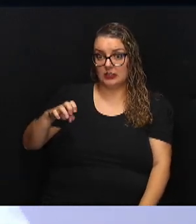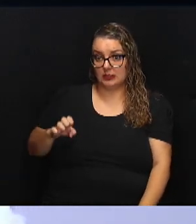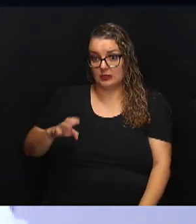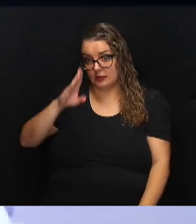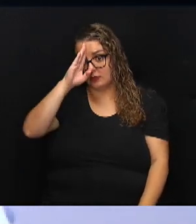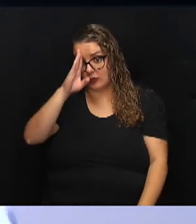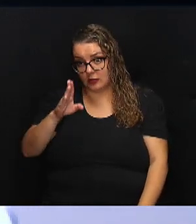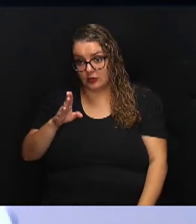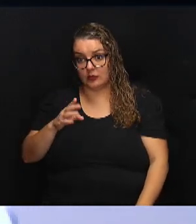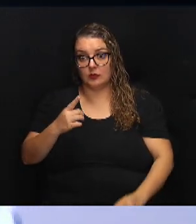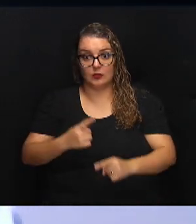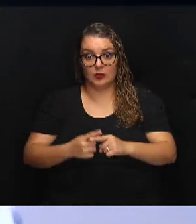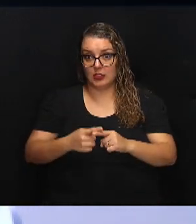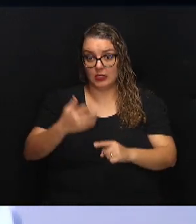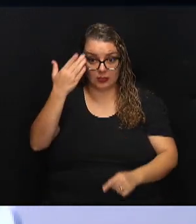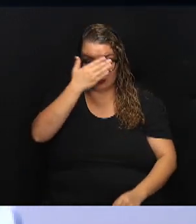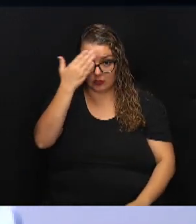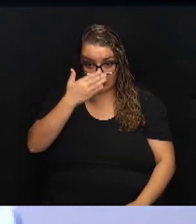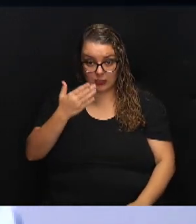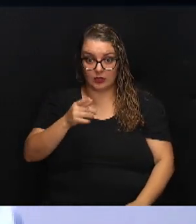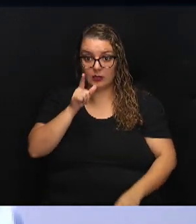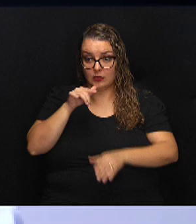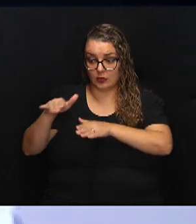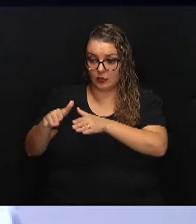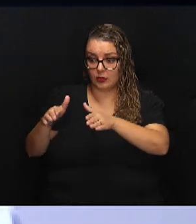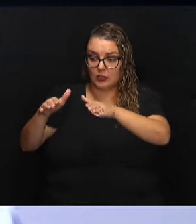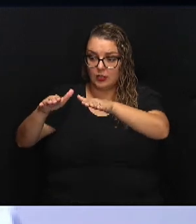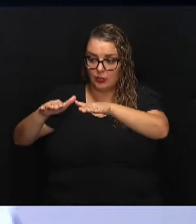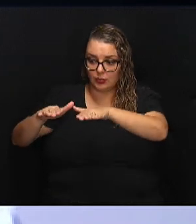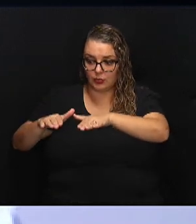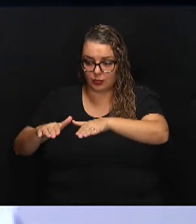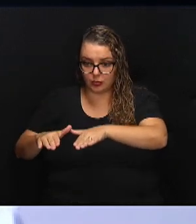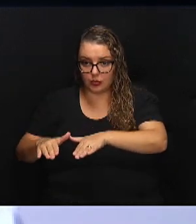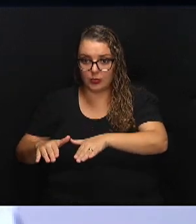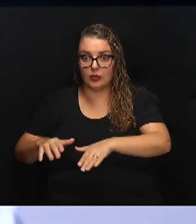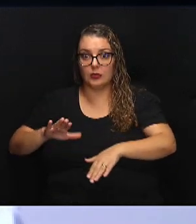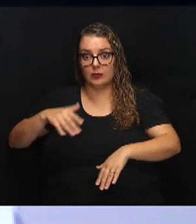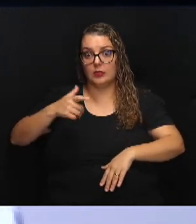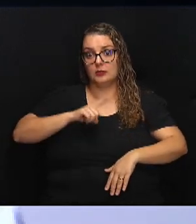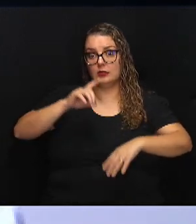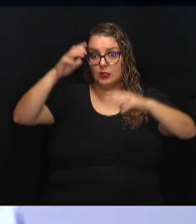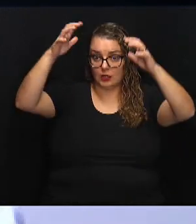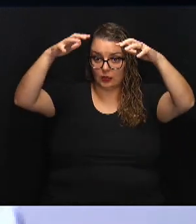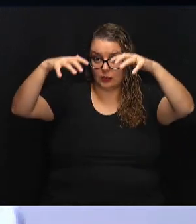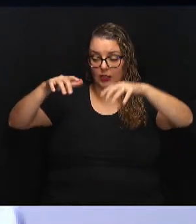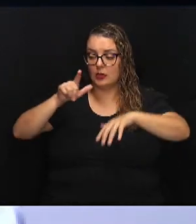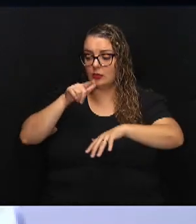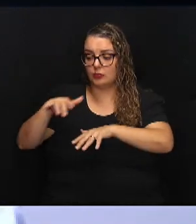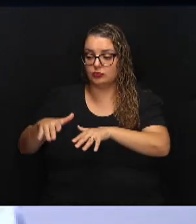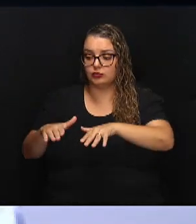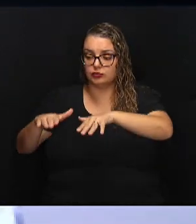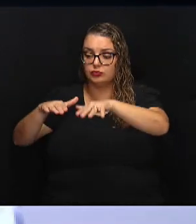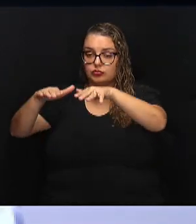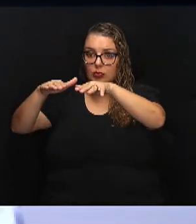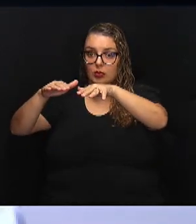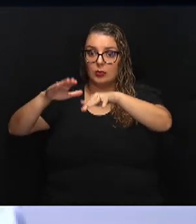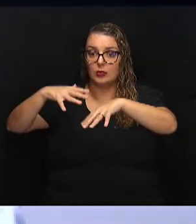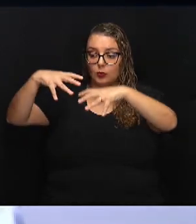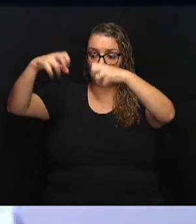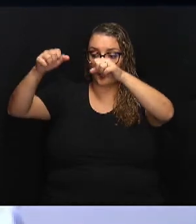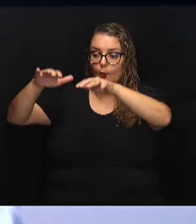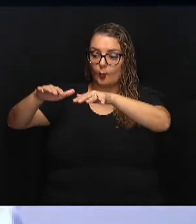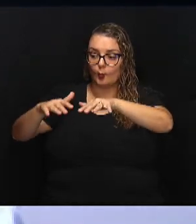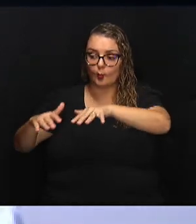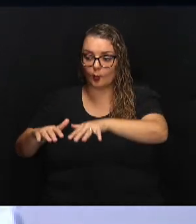porque a gente não enxerga, o rio a gente vê ele baixar, quando tem períodos de chuva a gente vê o rio subir. Quando tem períodos mais secos, o